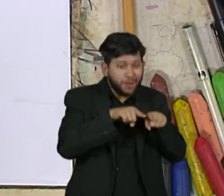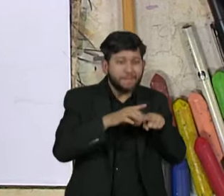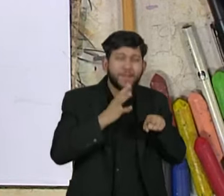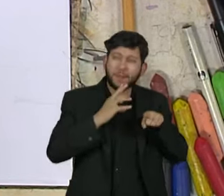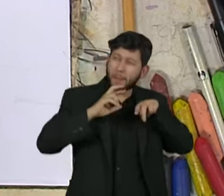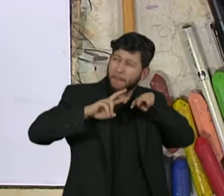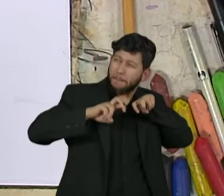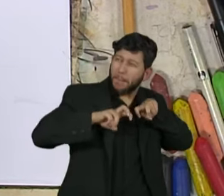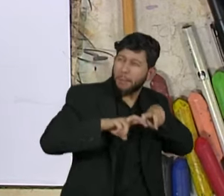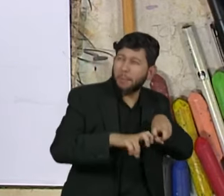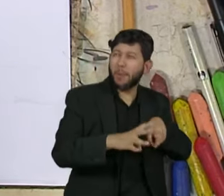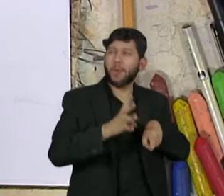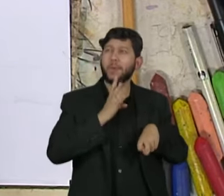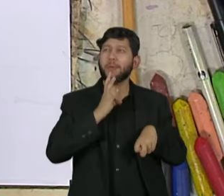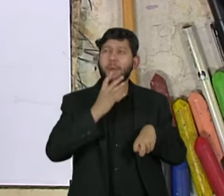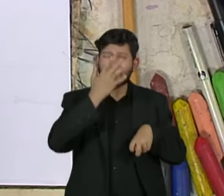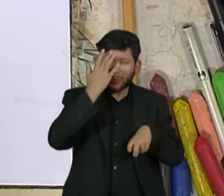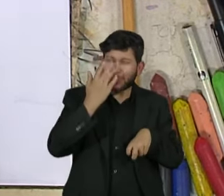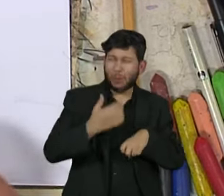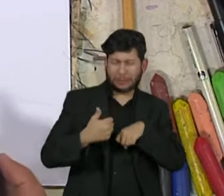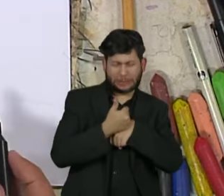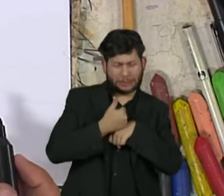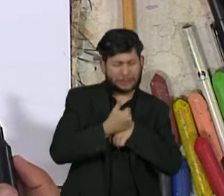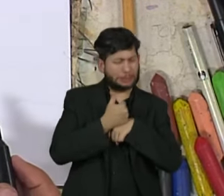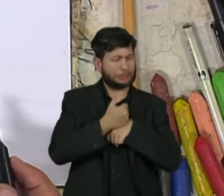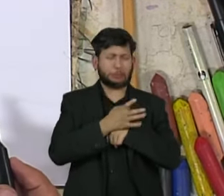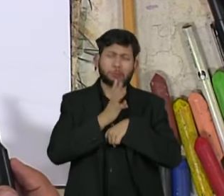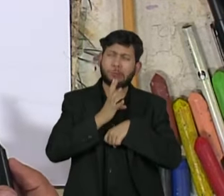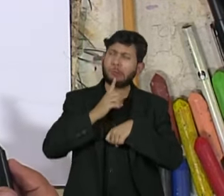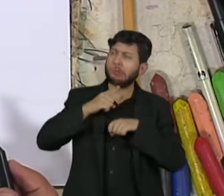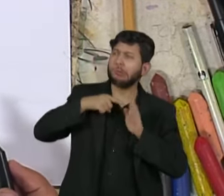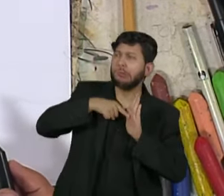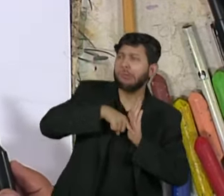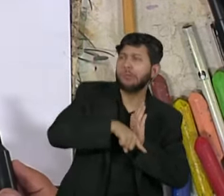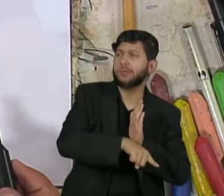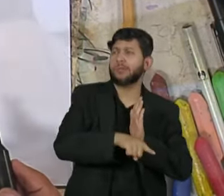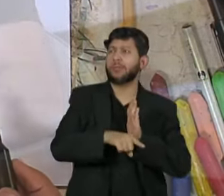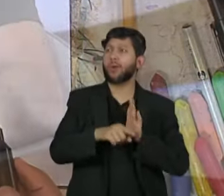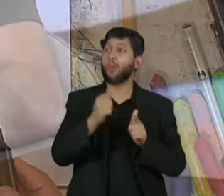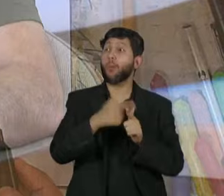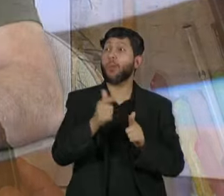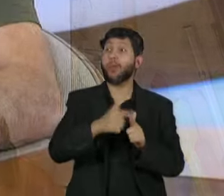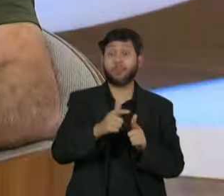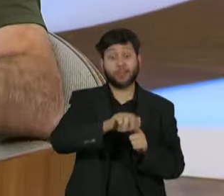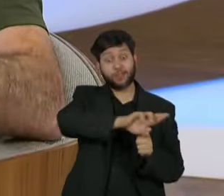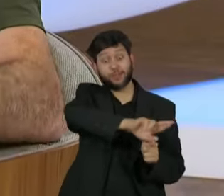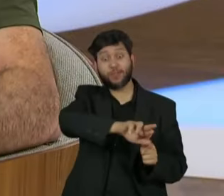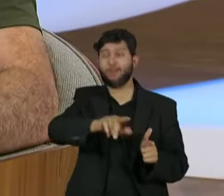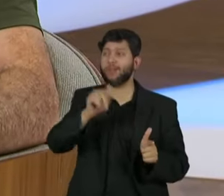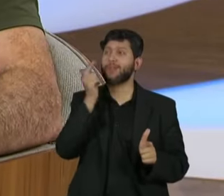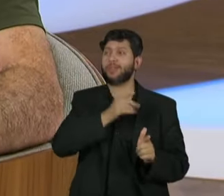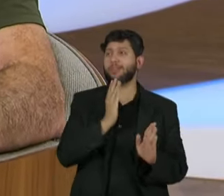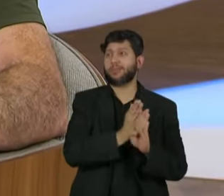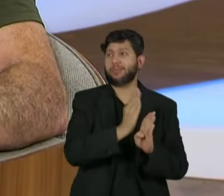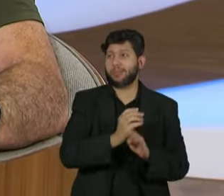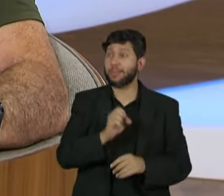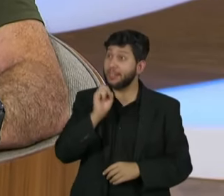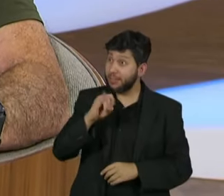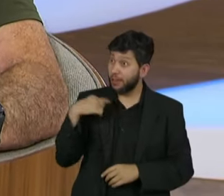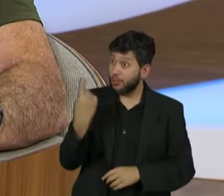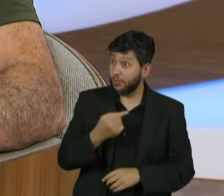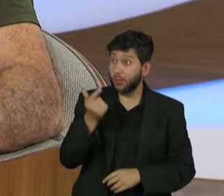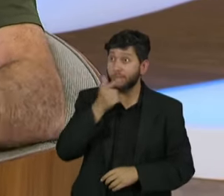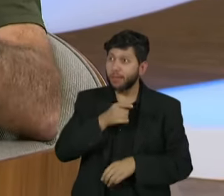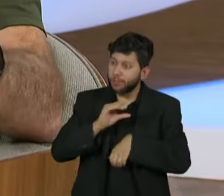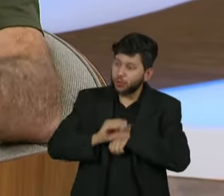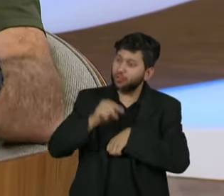dependem de pessoal extremamente sofisticado para resolver problemas de grandes cadeiras de valor eu acho que se a gente investisse mais